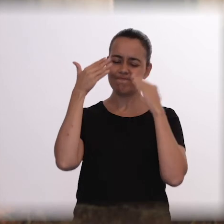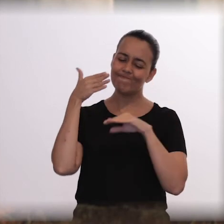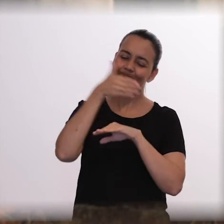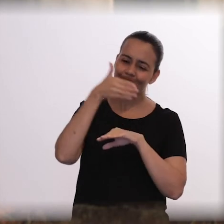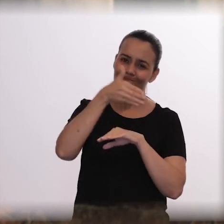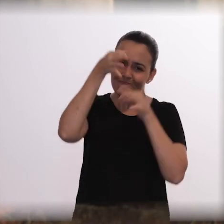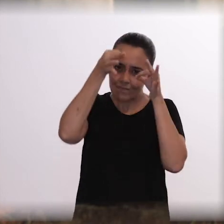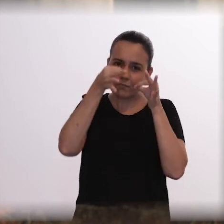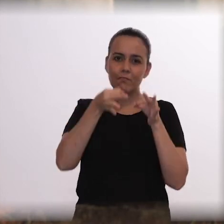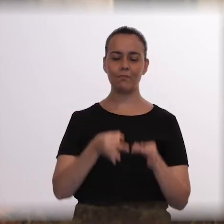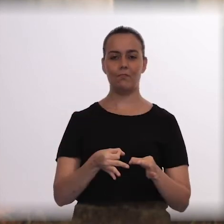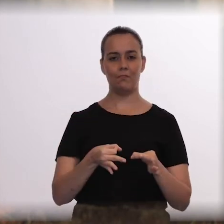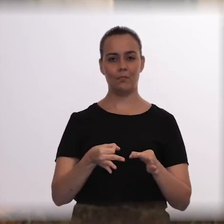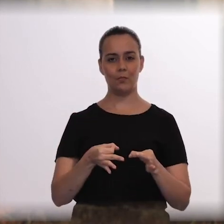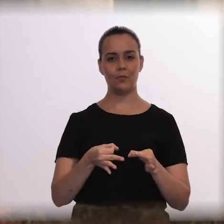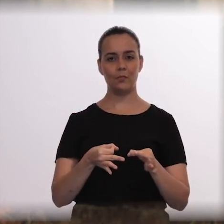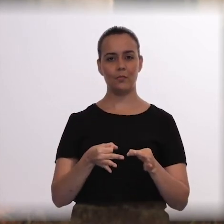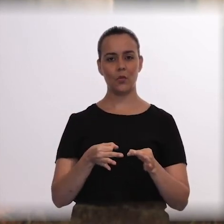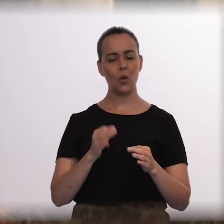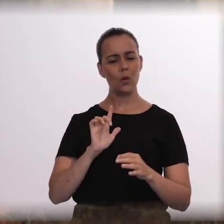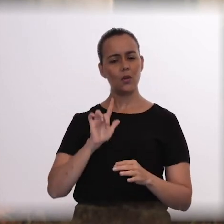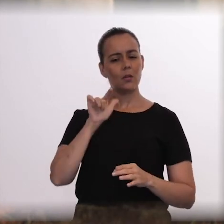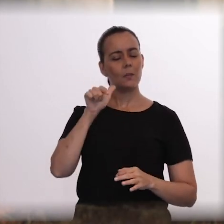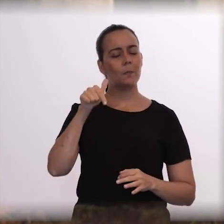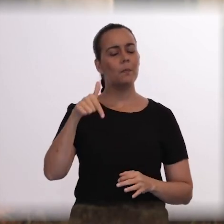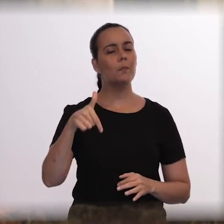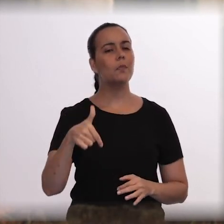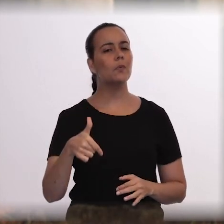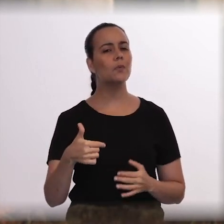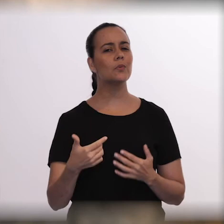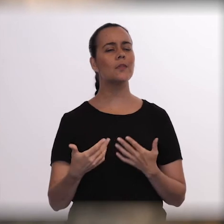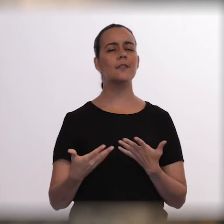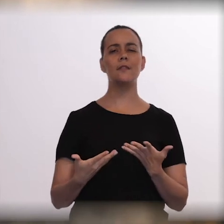e acho que foi só quando eu